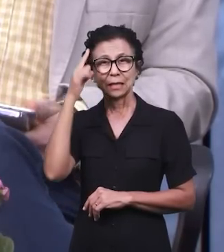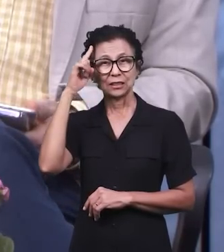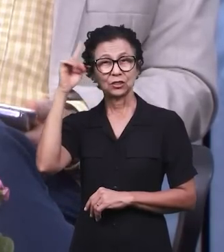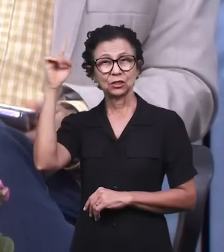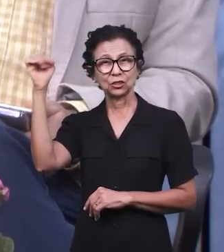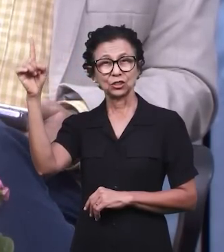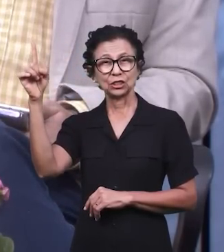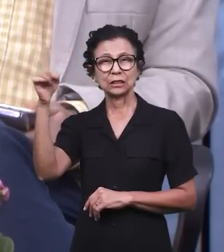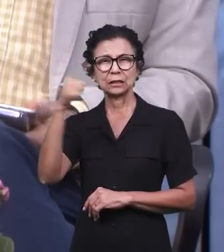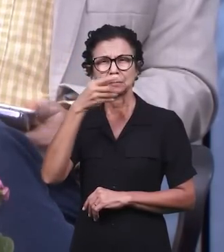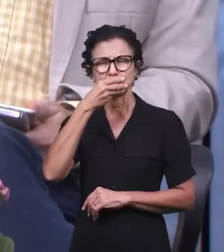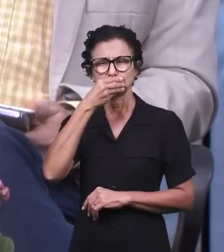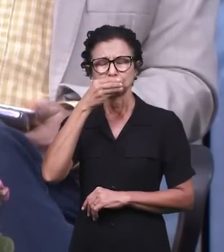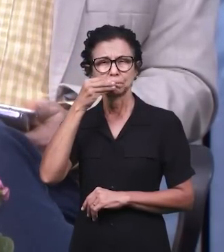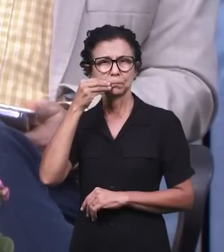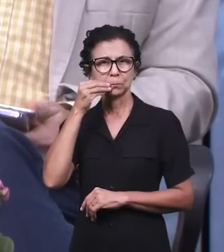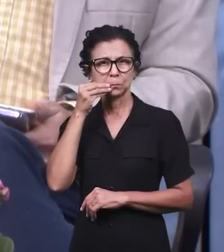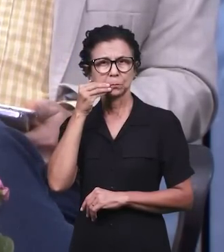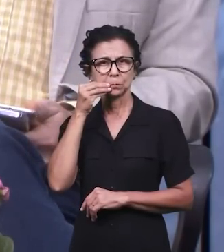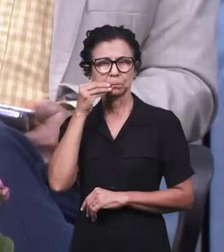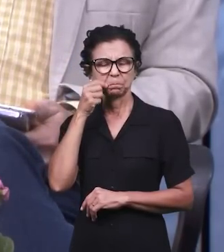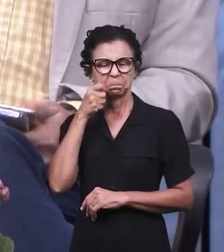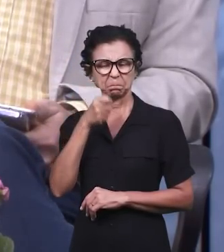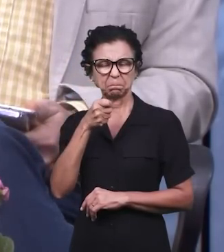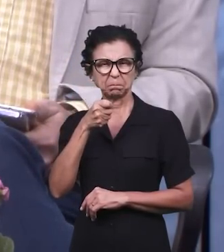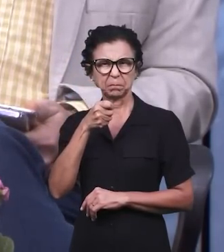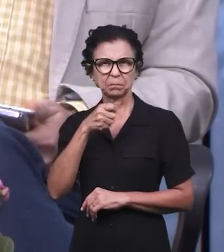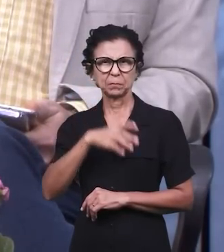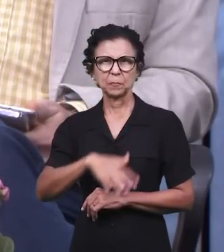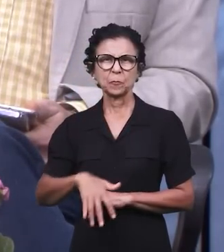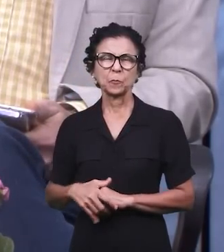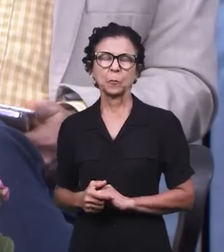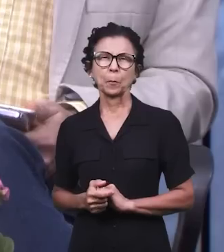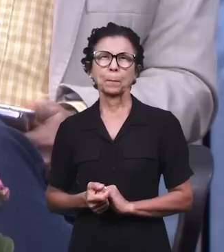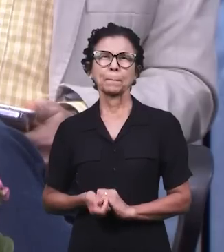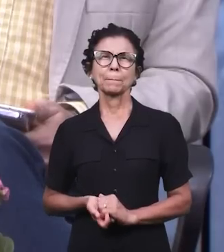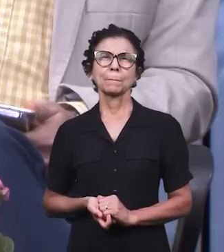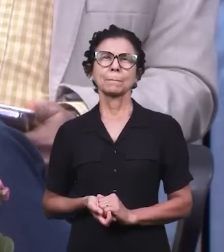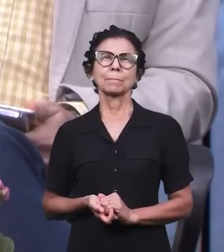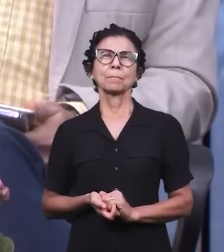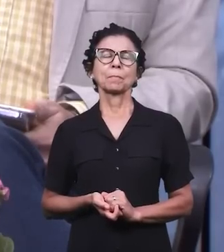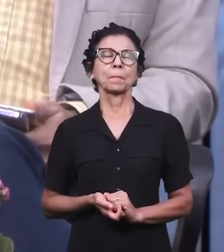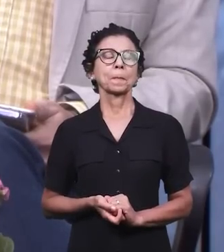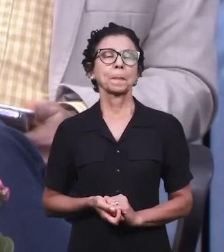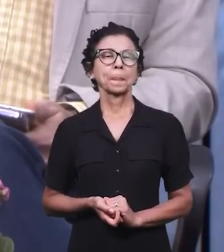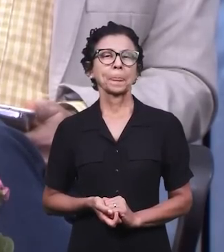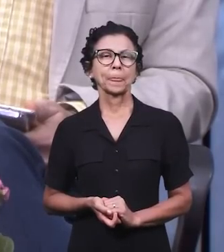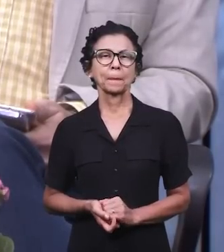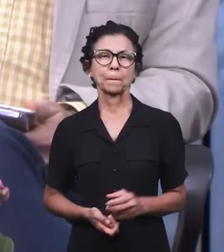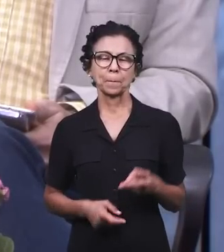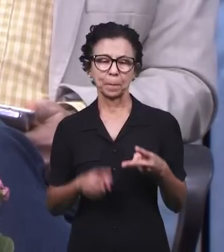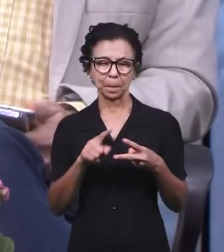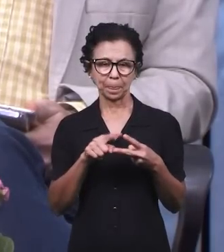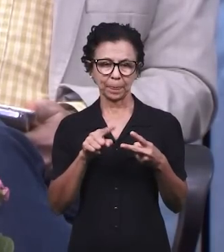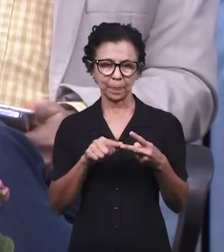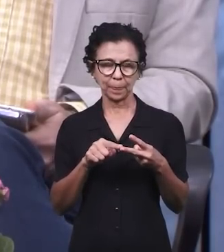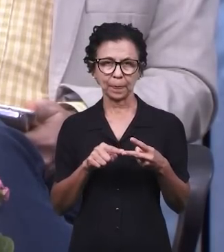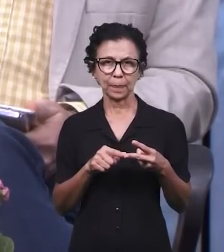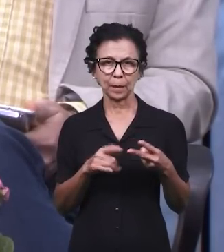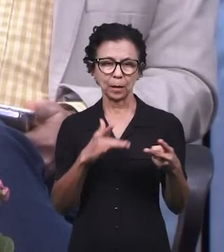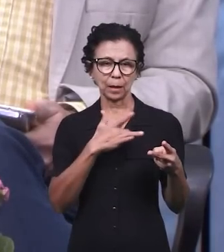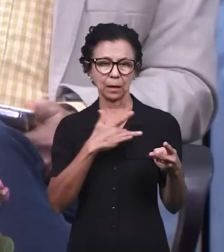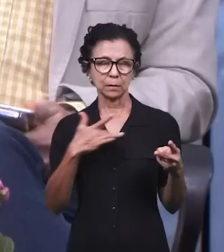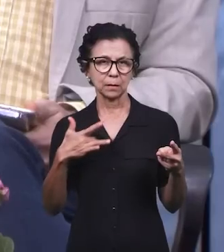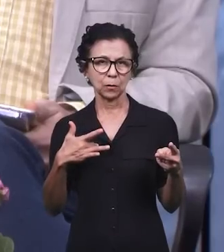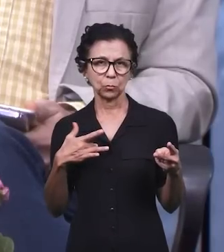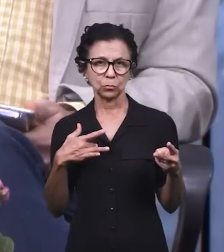engano, rigorosamente. Eu acho que a intensidade do jejum está ligada a 2 pontos, eu acho. A questão da saúde, do físico de